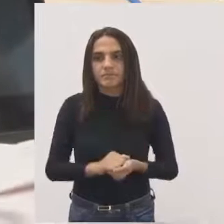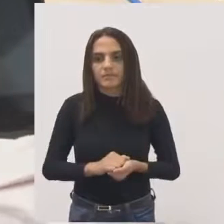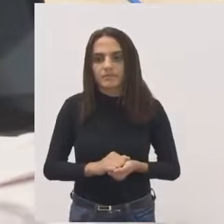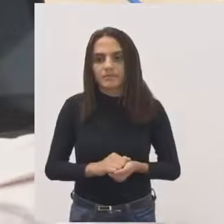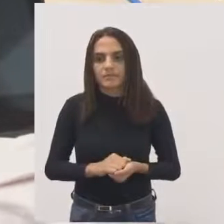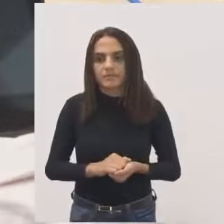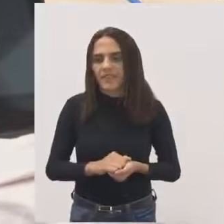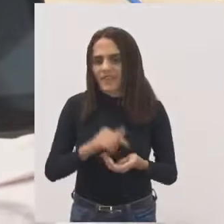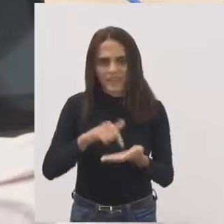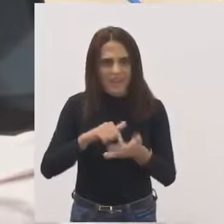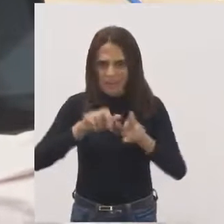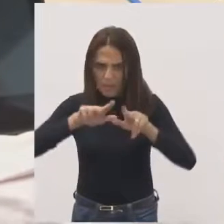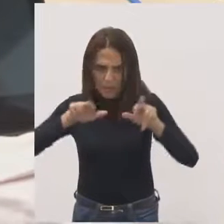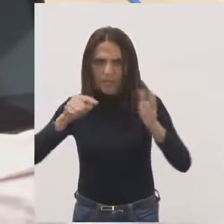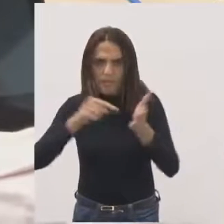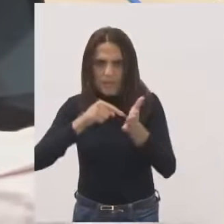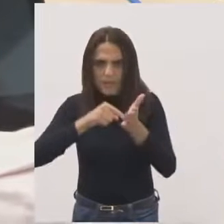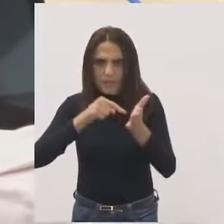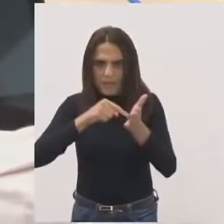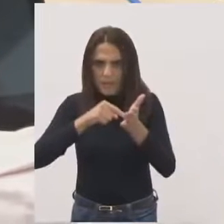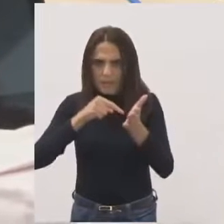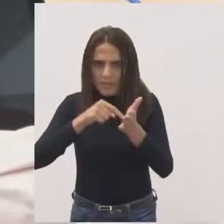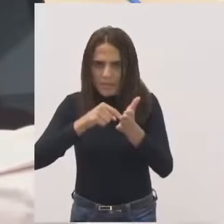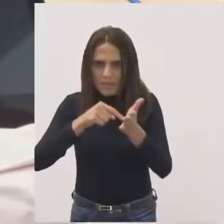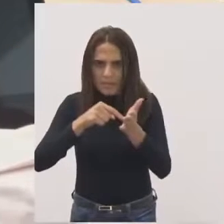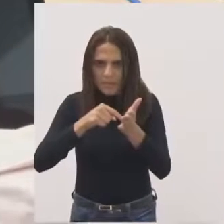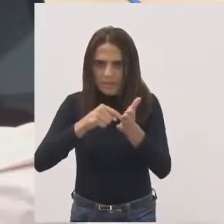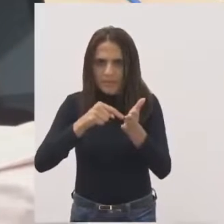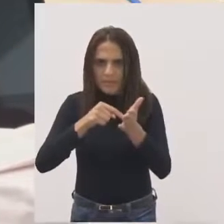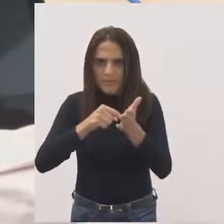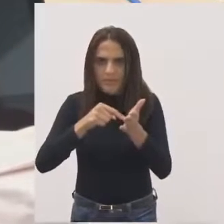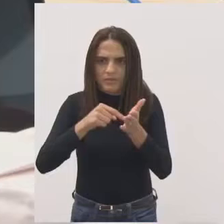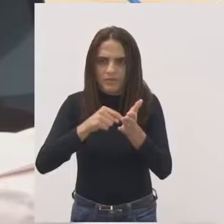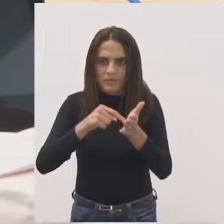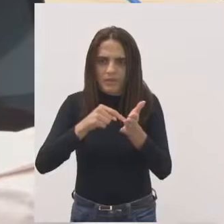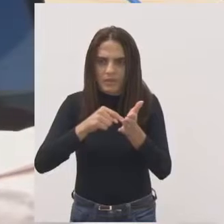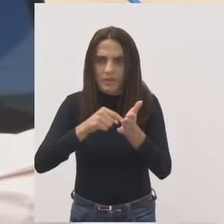Literalmente várias vezes. Várias vezes, até ele aparecer a tela da